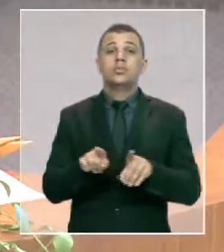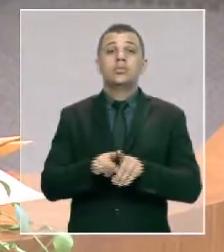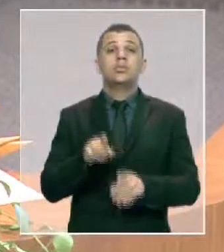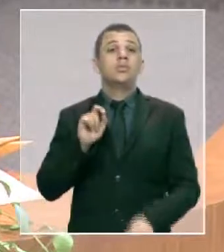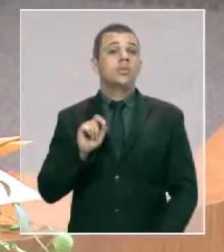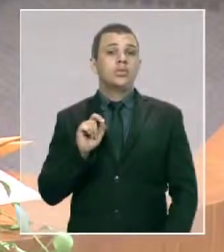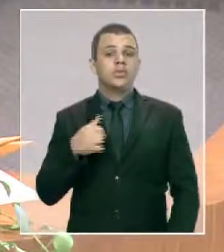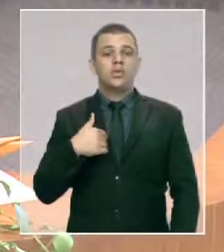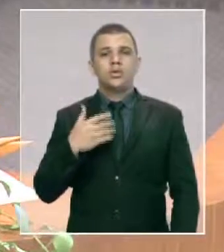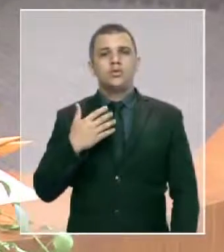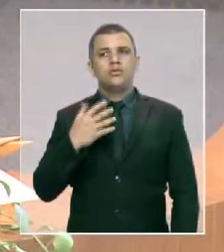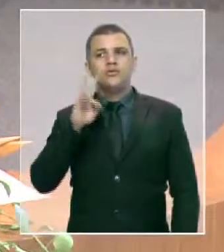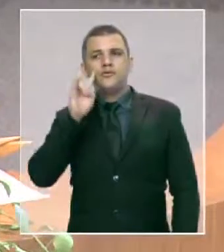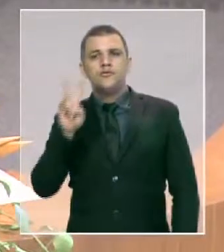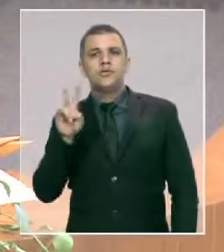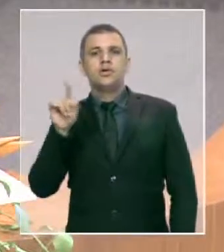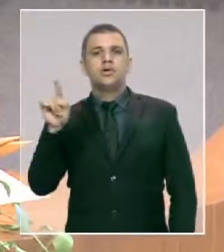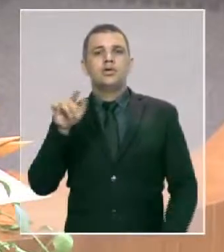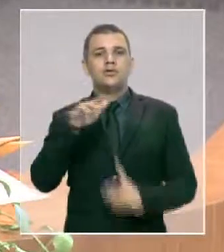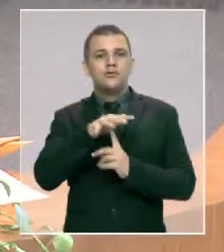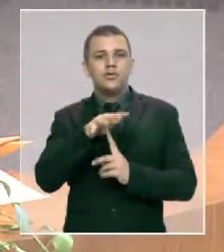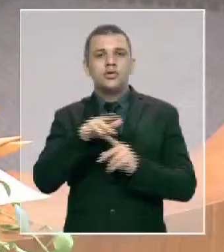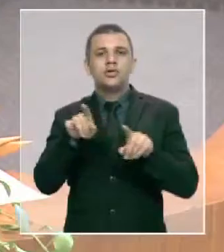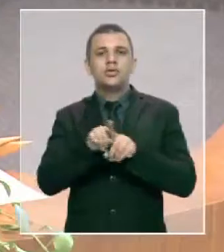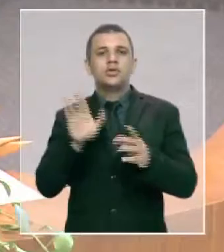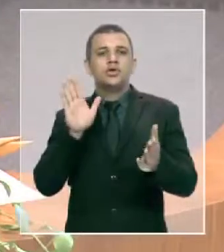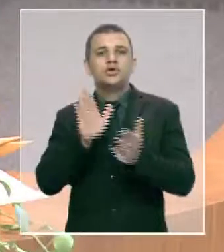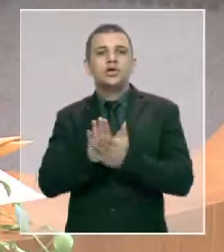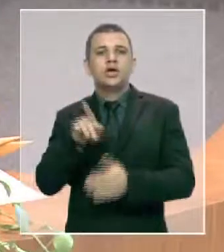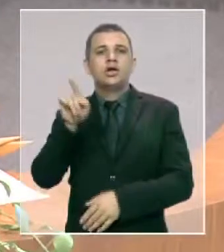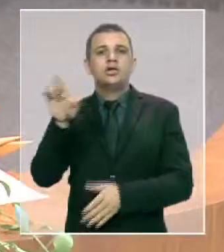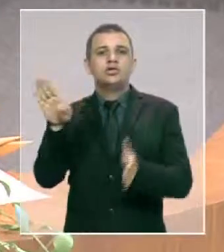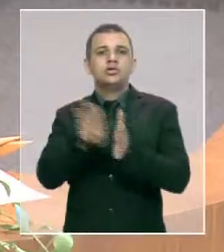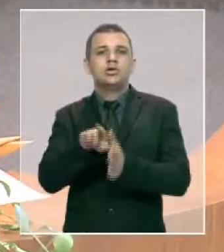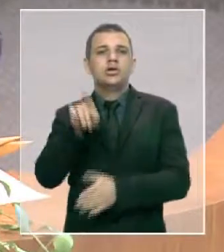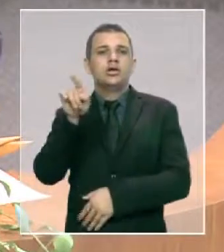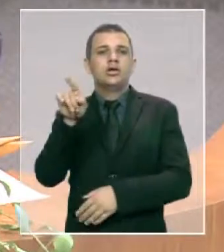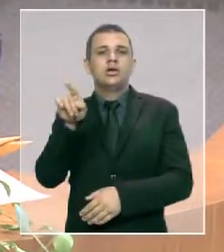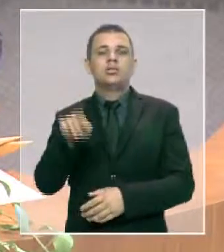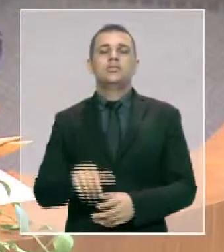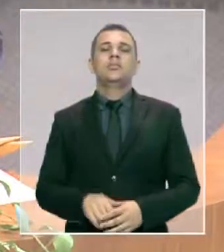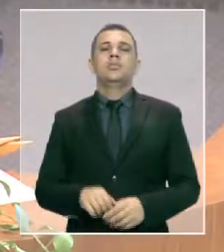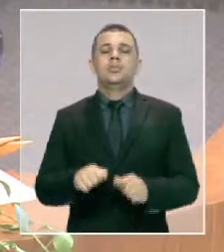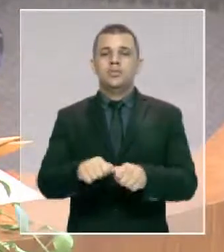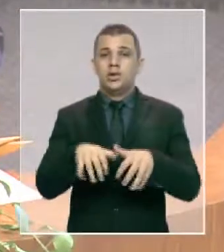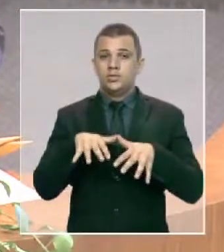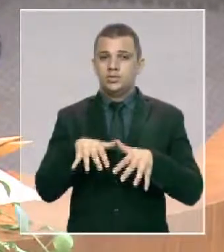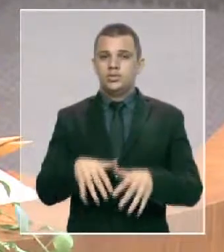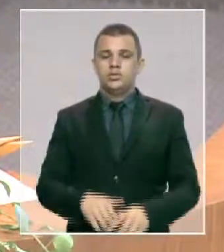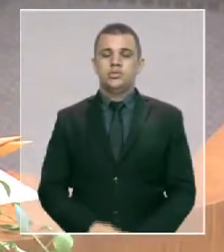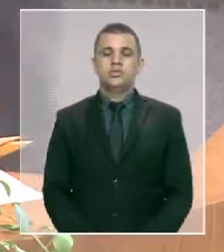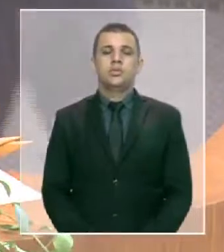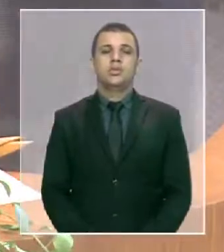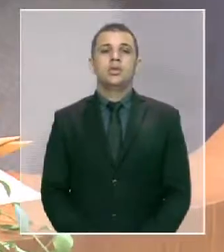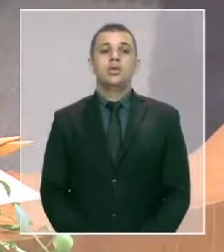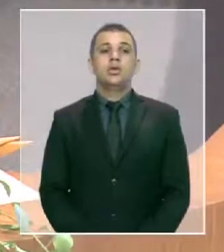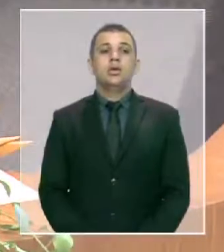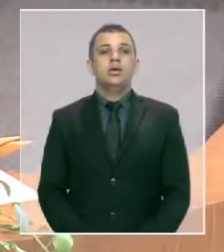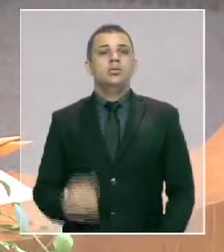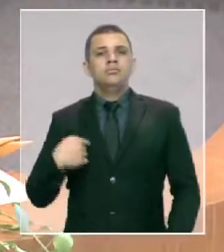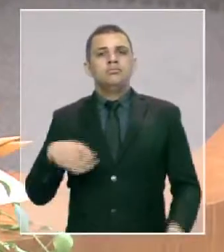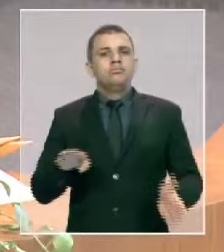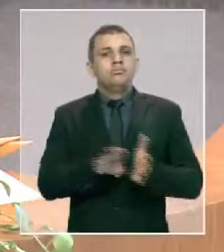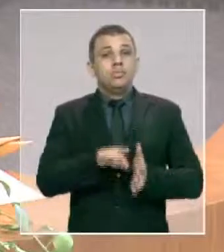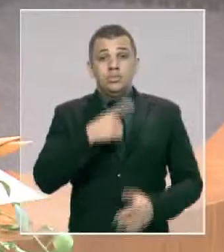ao chegar à próxima feira e ao chegar à feira da cidade operária para a audiência. Ao chegar à próxima feira da cidade